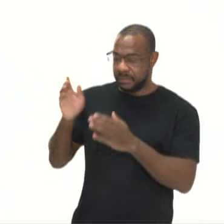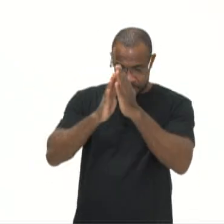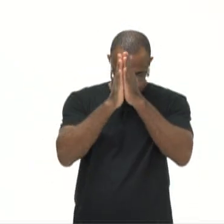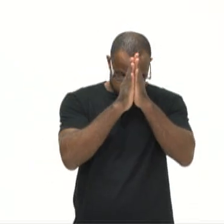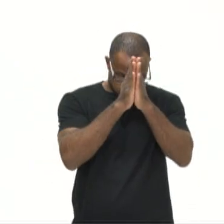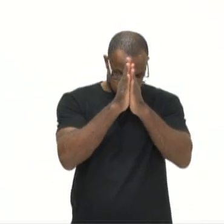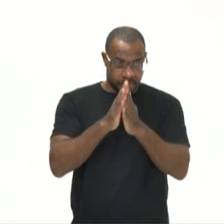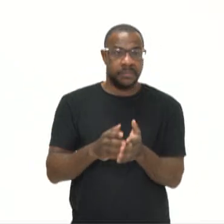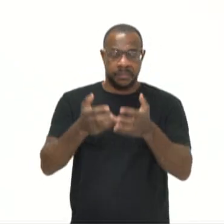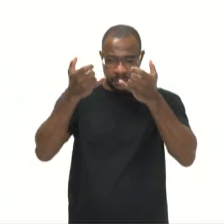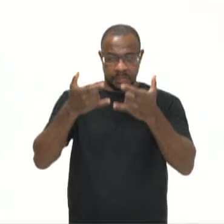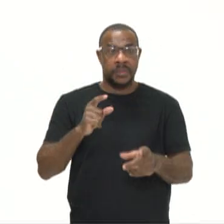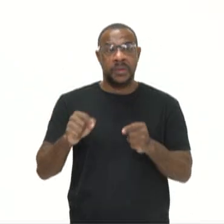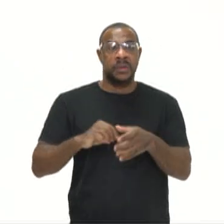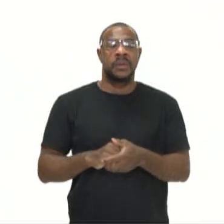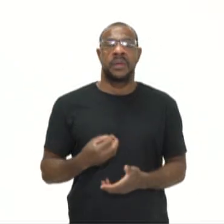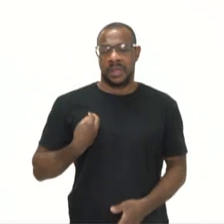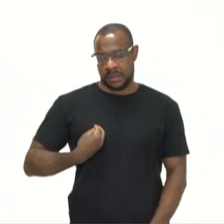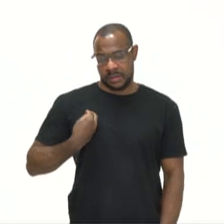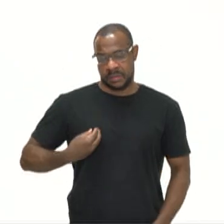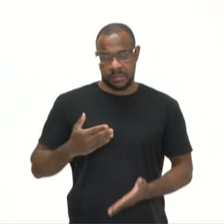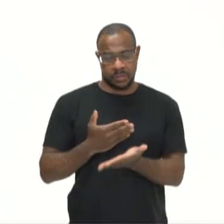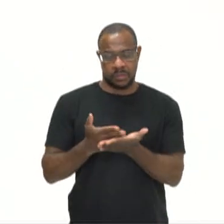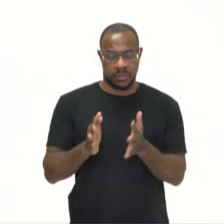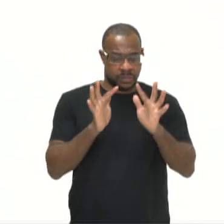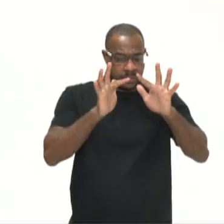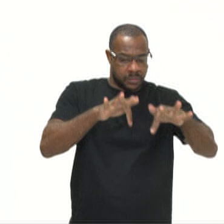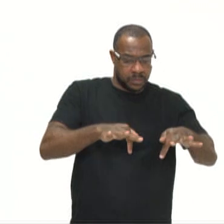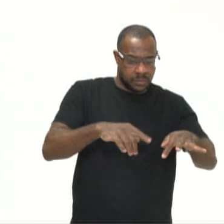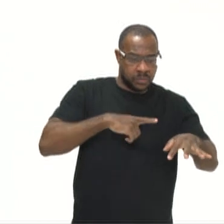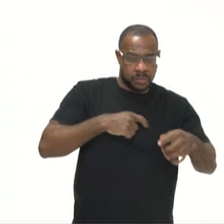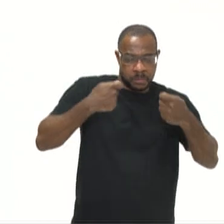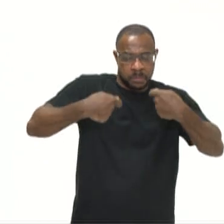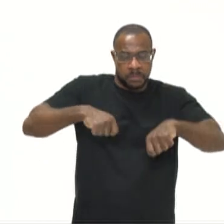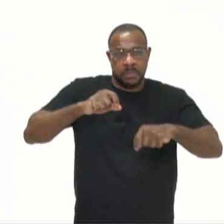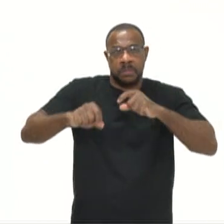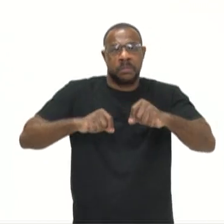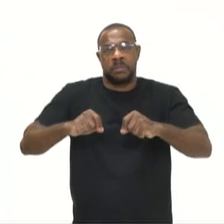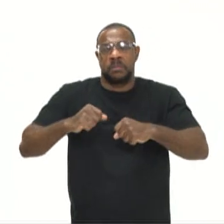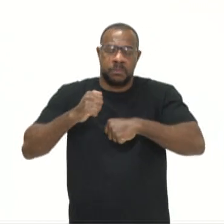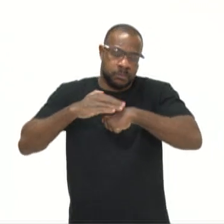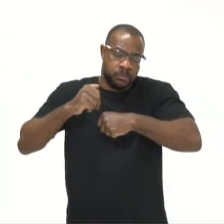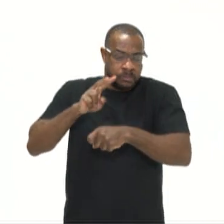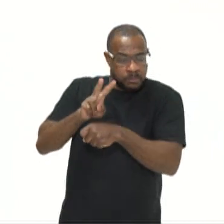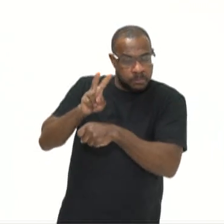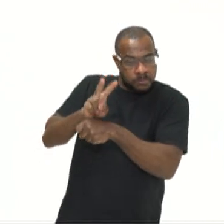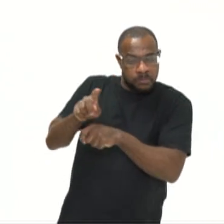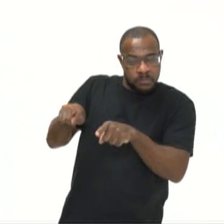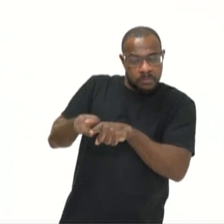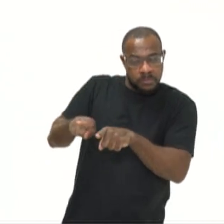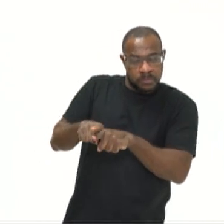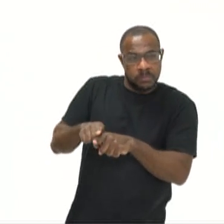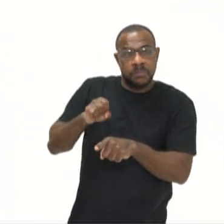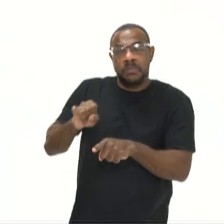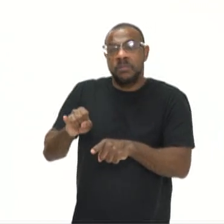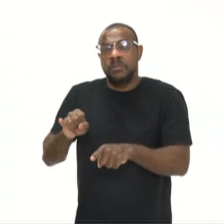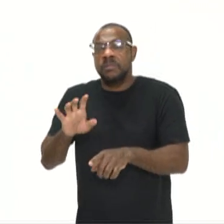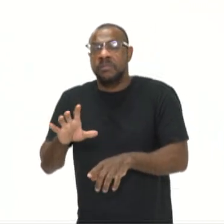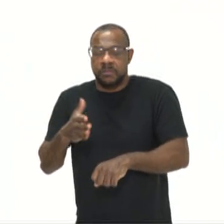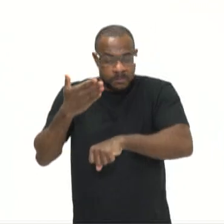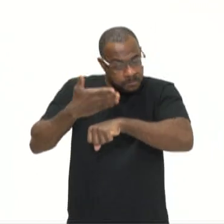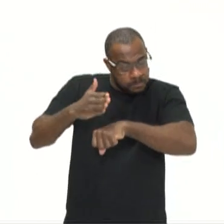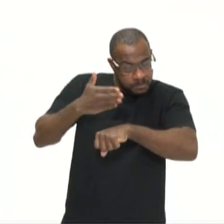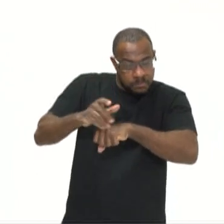seguinte: visto que nossa vida começa e termina com a necessidade de afeto e de cuidado, não seria sensato